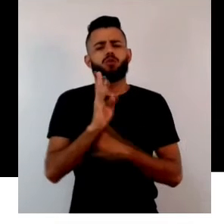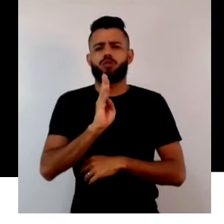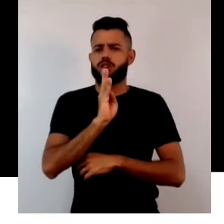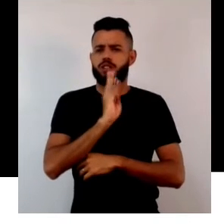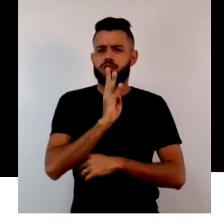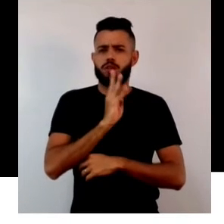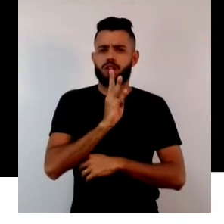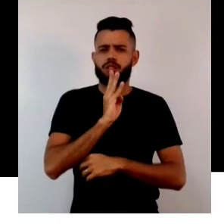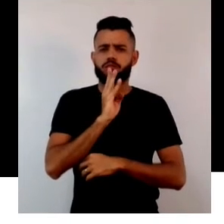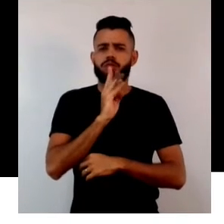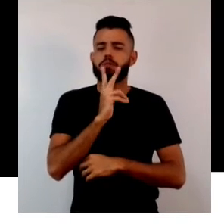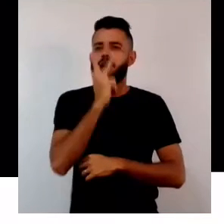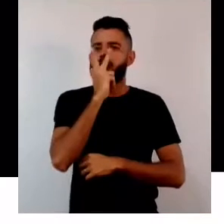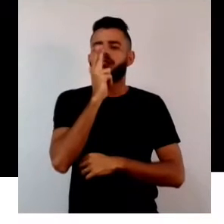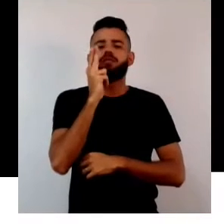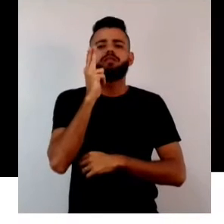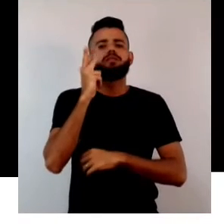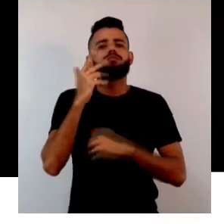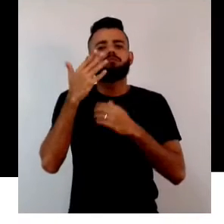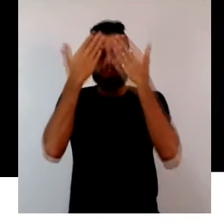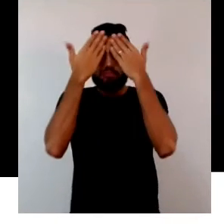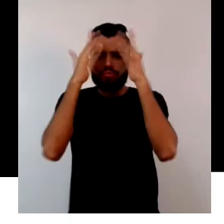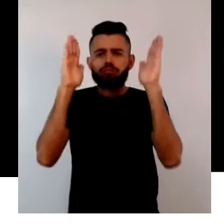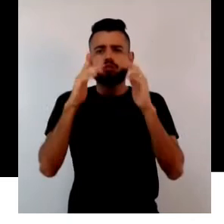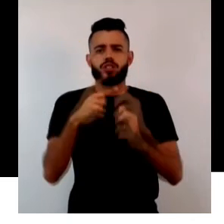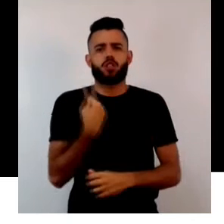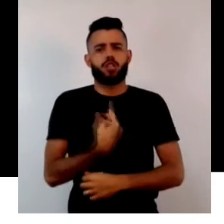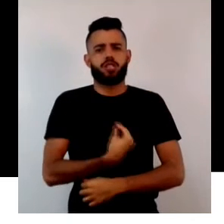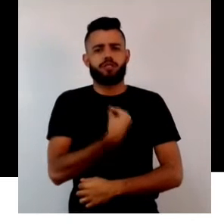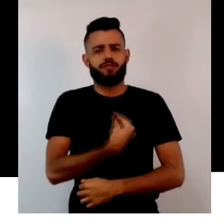águas nas nossas vidas, principalmente de nós, mulheres, né.